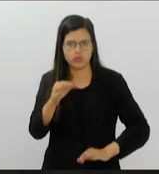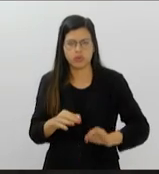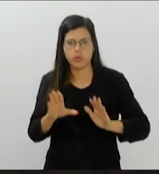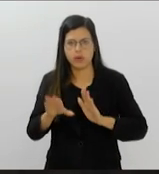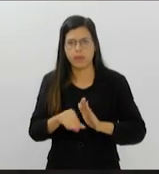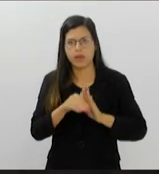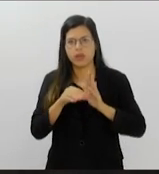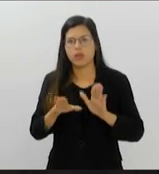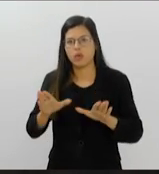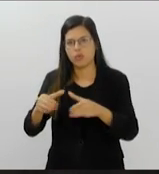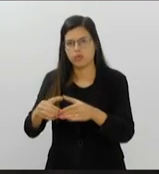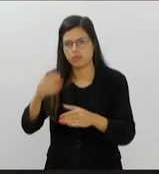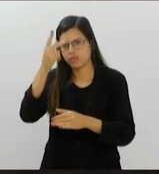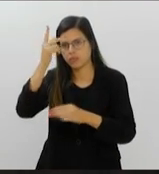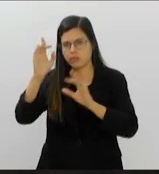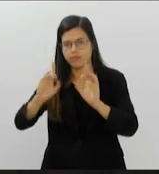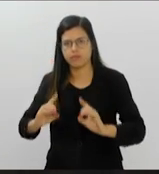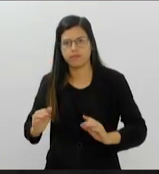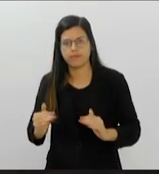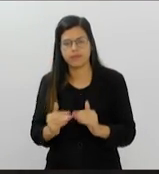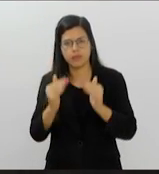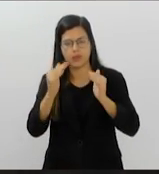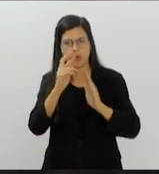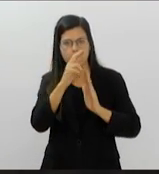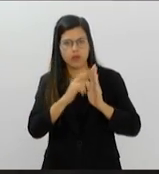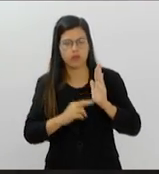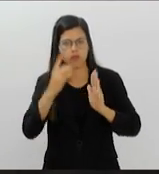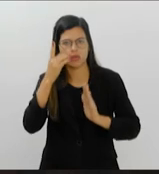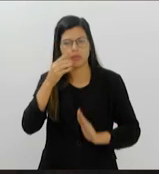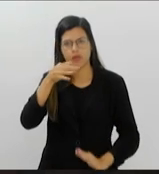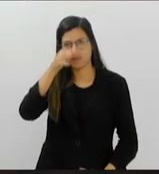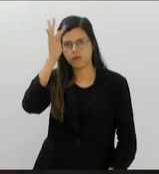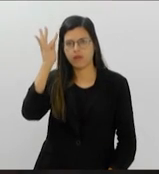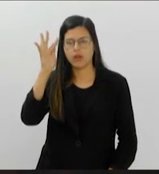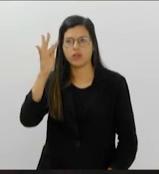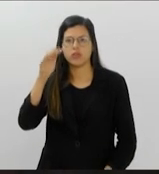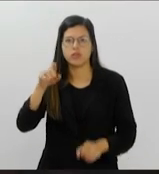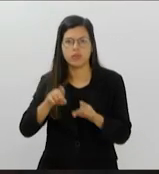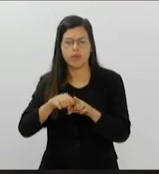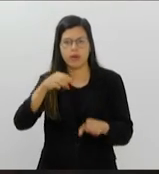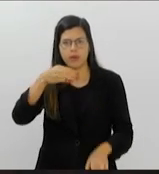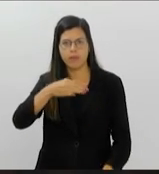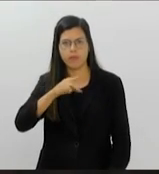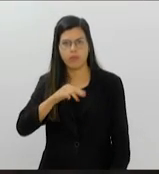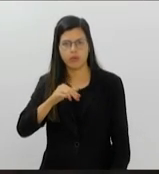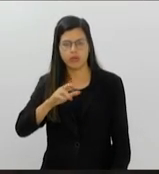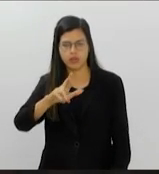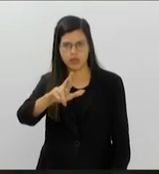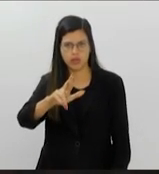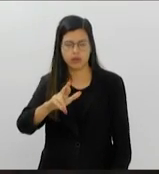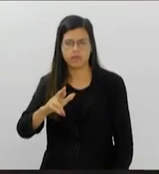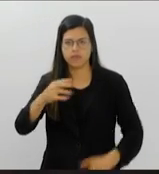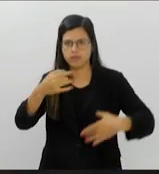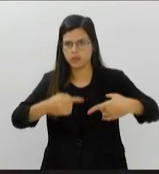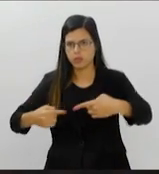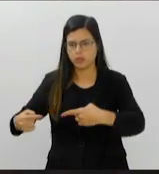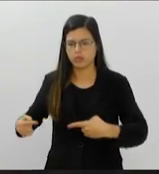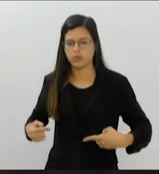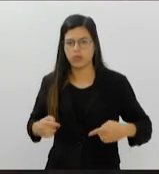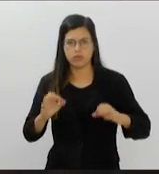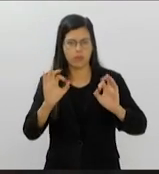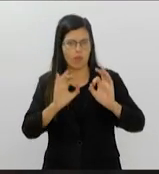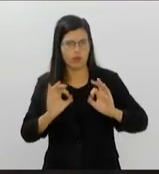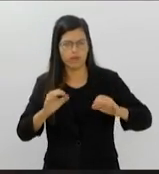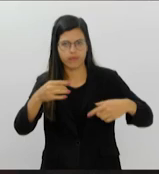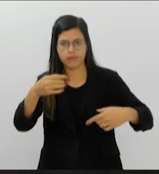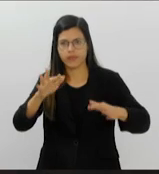com deficiência favorável. Relatores, deputados Fred Pacheco e Munir Neto. Não. Em discussão, não havendo quem queira